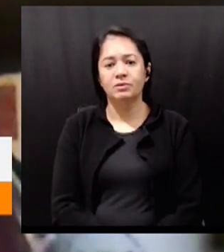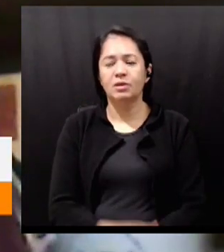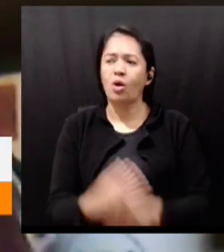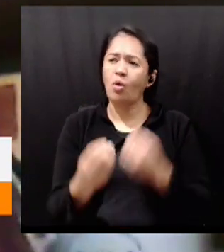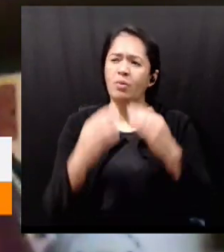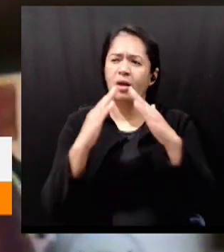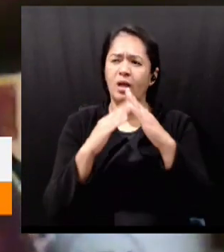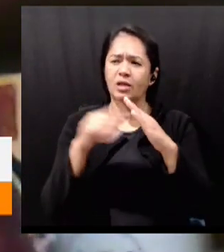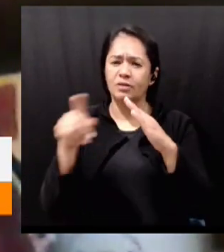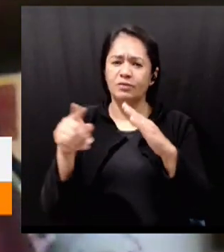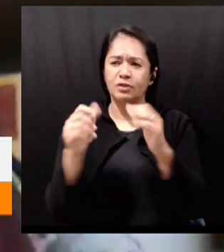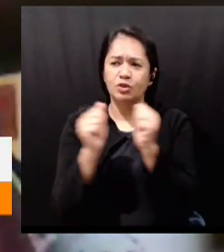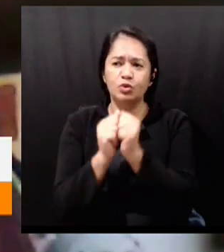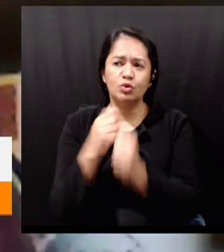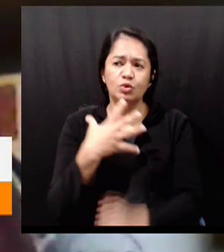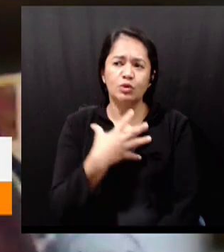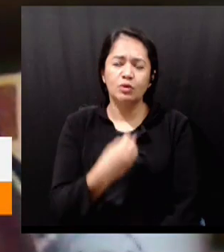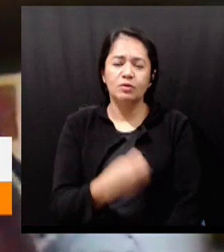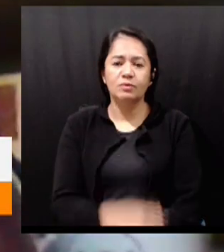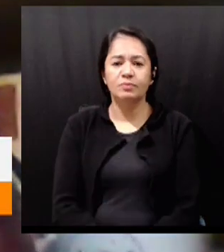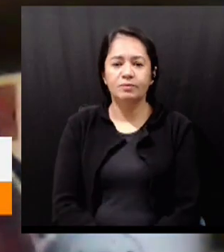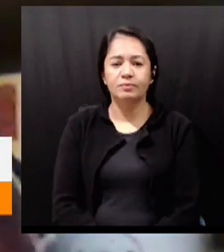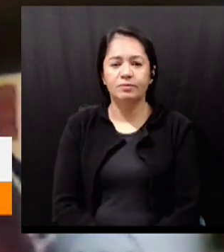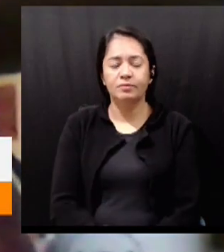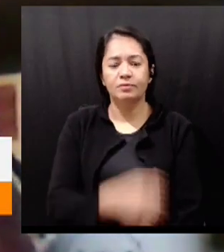filhos. Então,